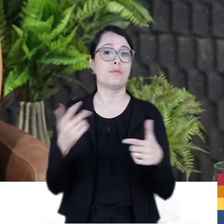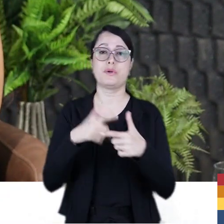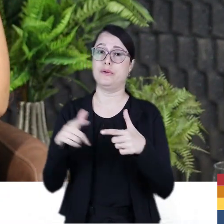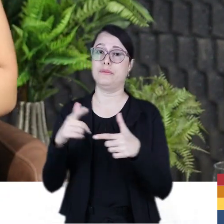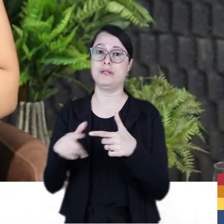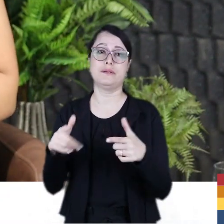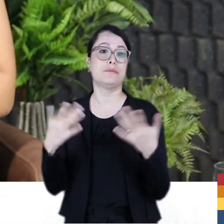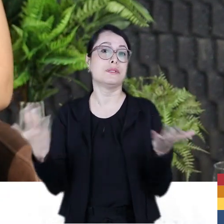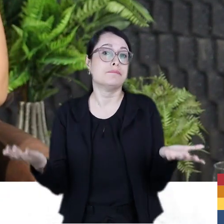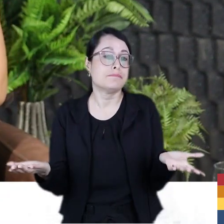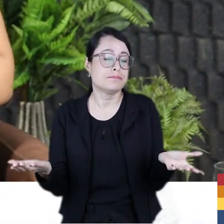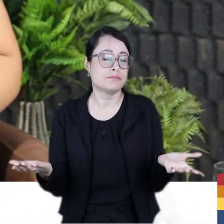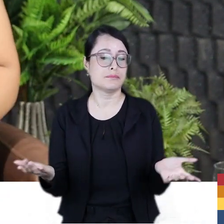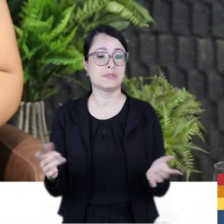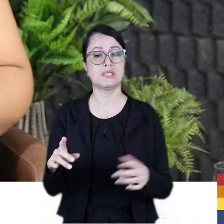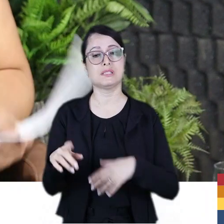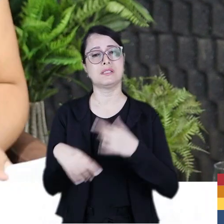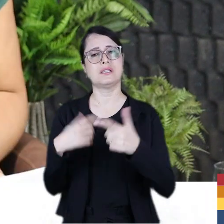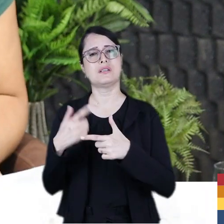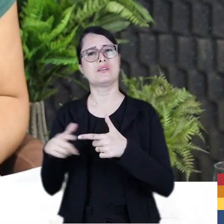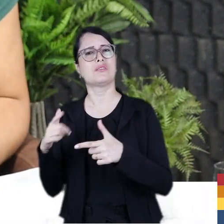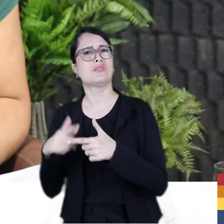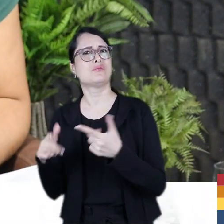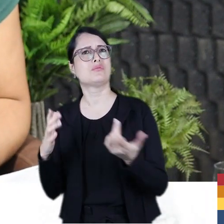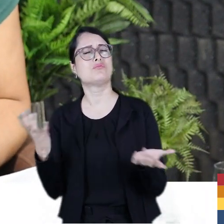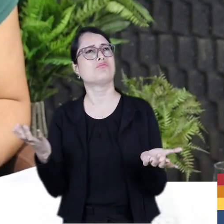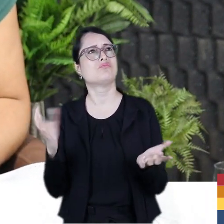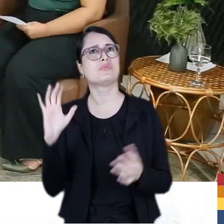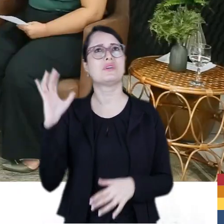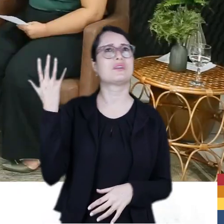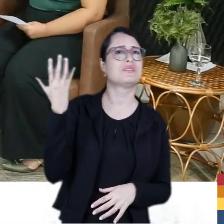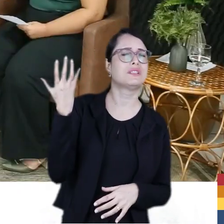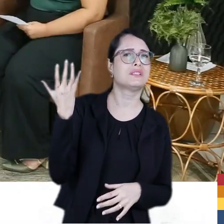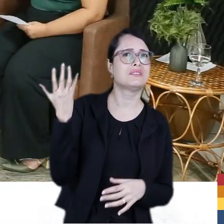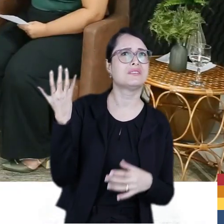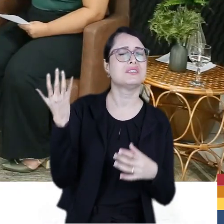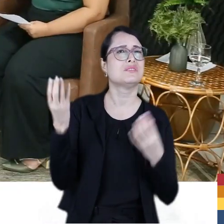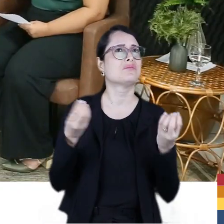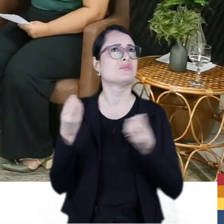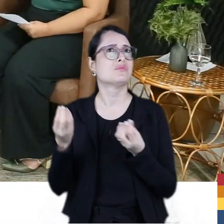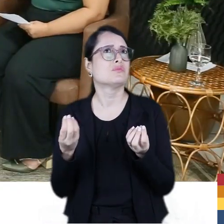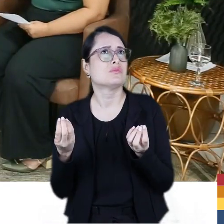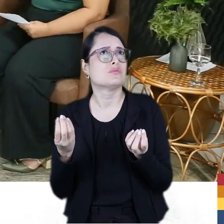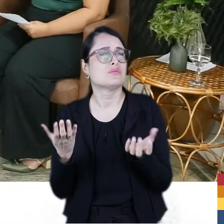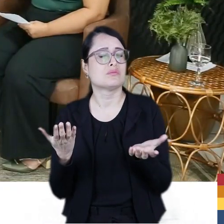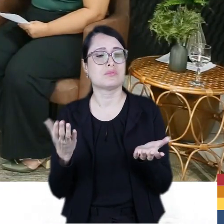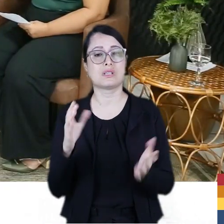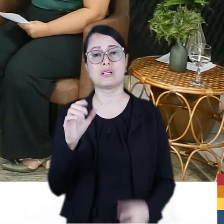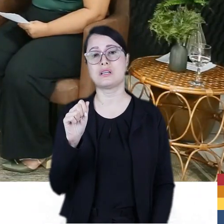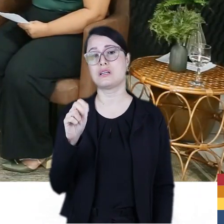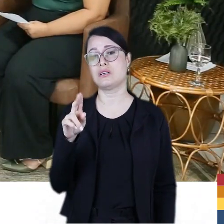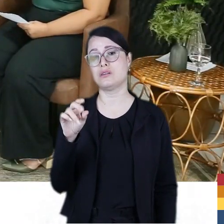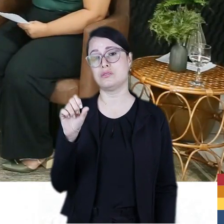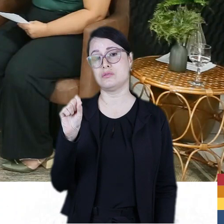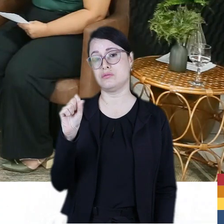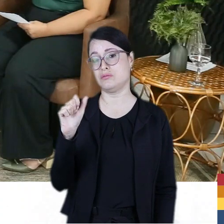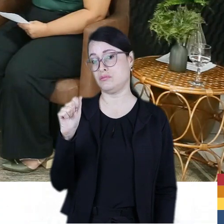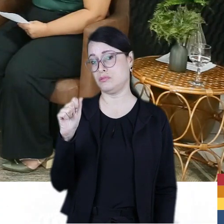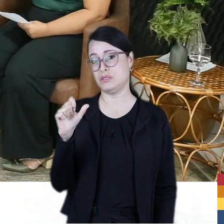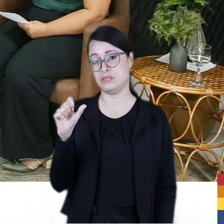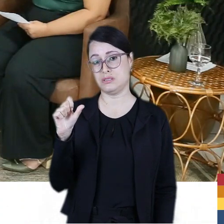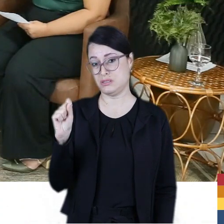confirmar as suas hipóteses, ou refutar as suas hipóteses, né? E aí, Patrícia, essa é a grande